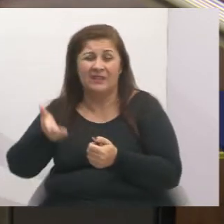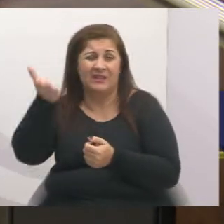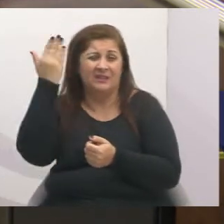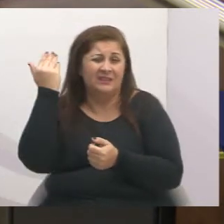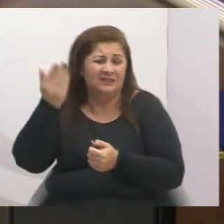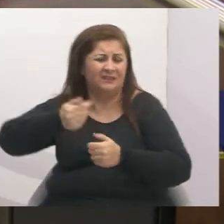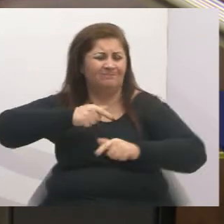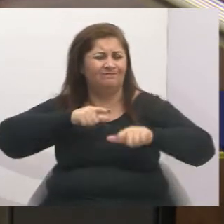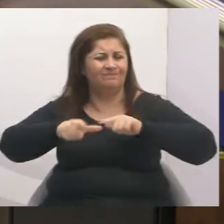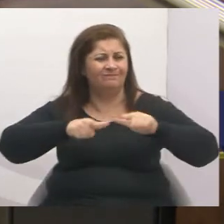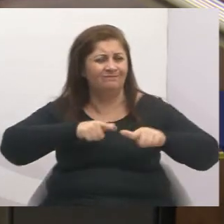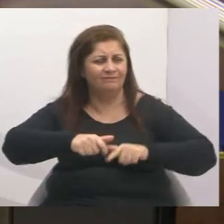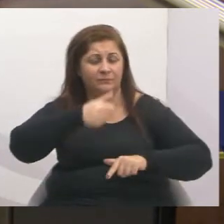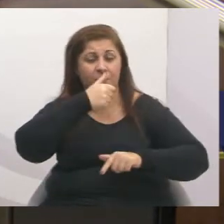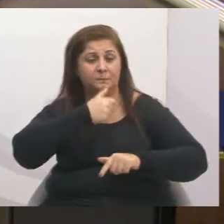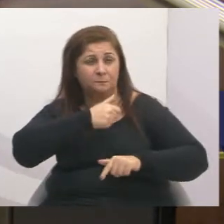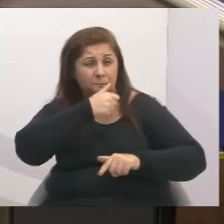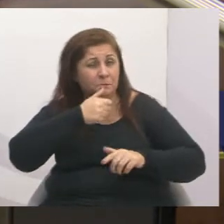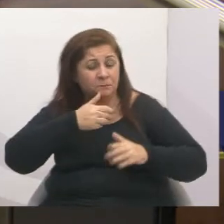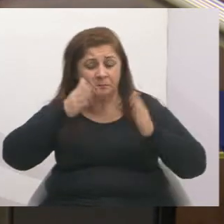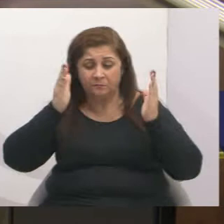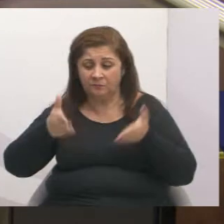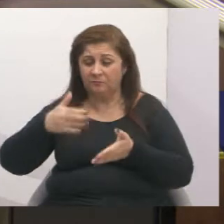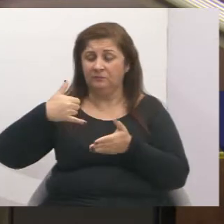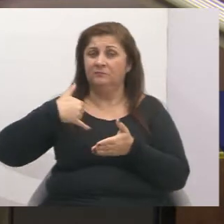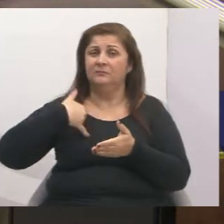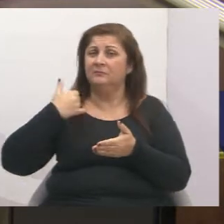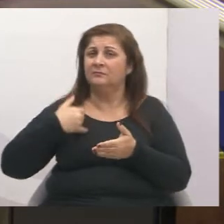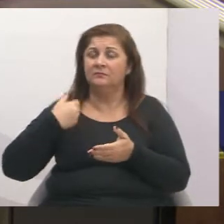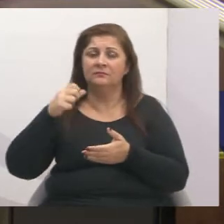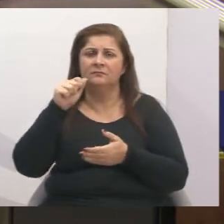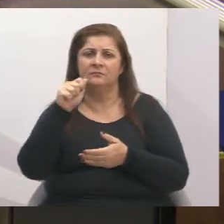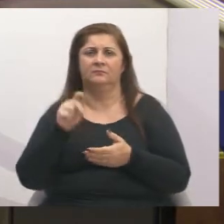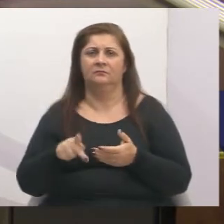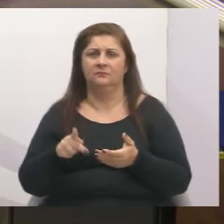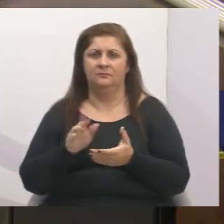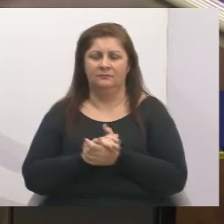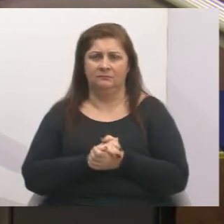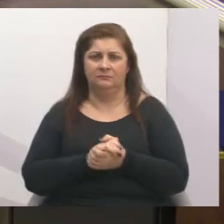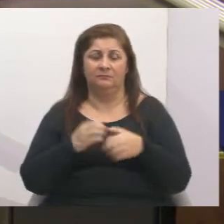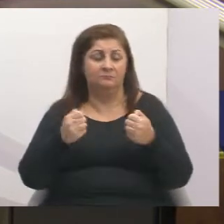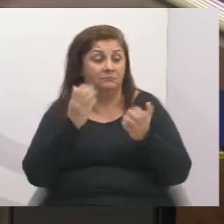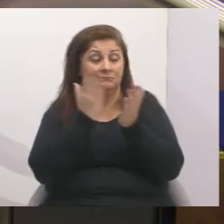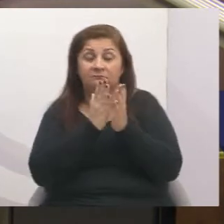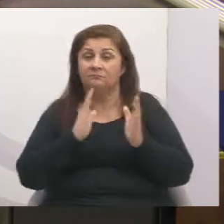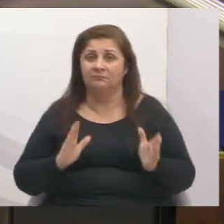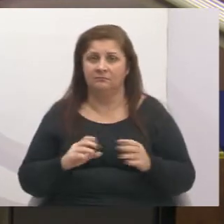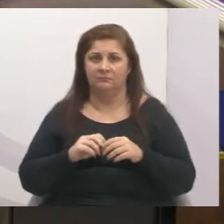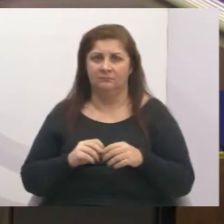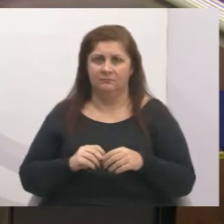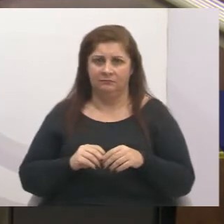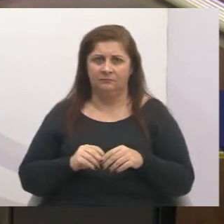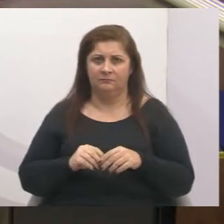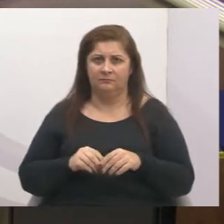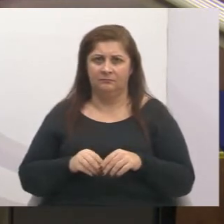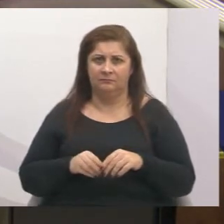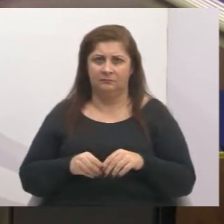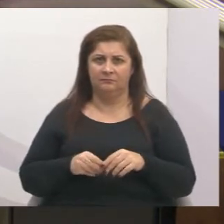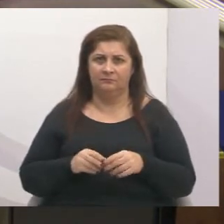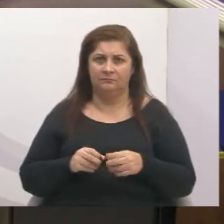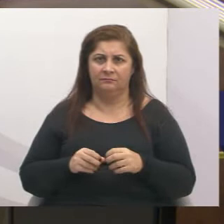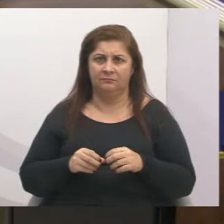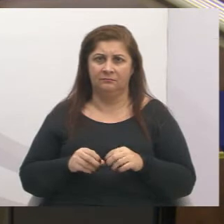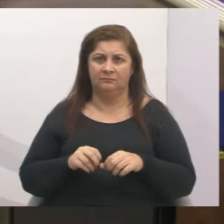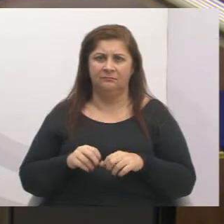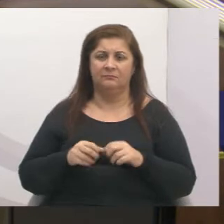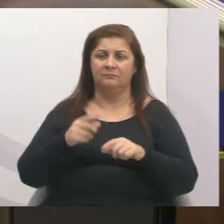para, depois de uma certa idade, de todos esses sacrifícios, não ter que contribuir mais nada. Ele passa por isso tudo e depois ainda